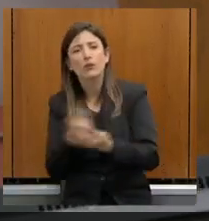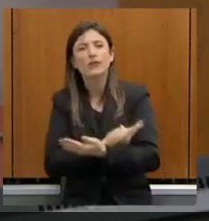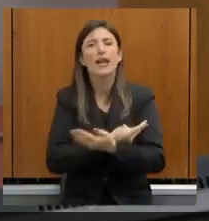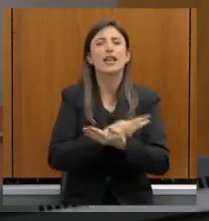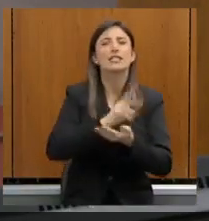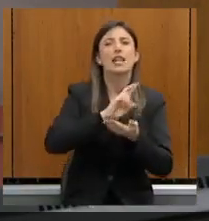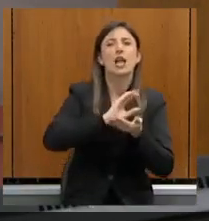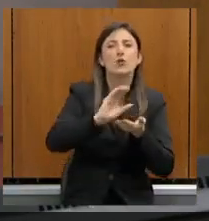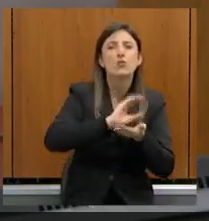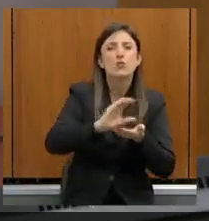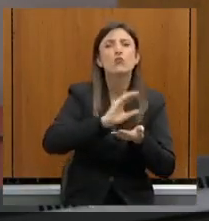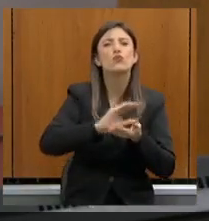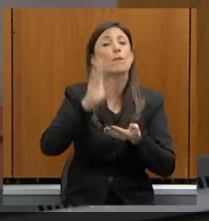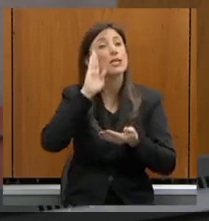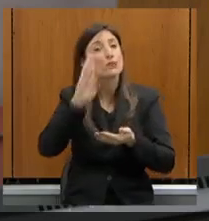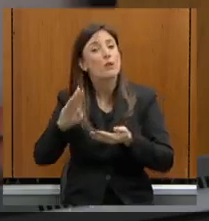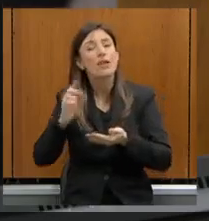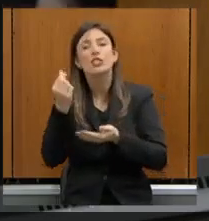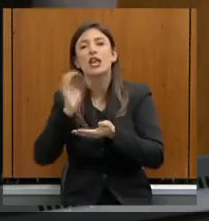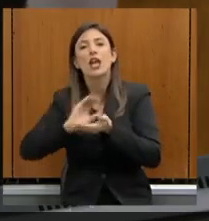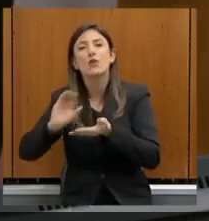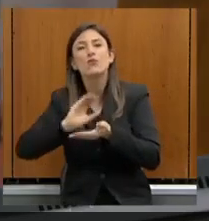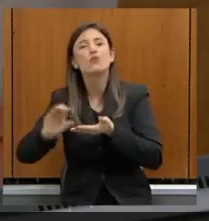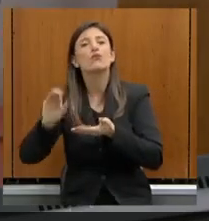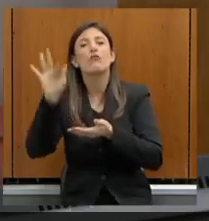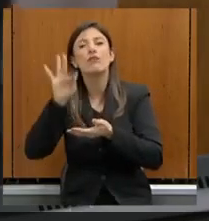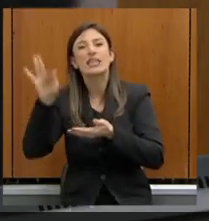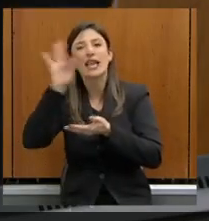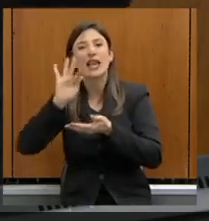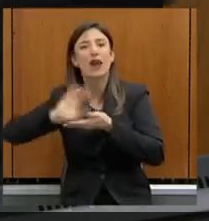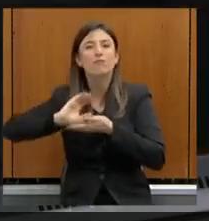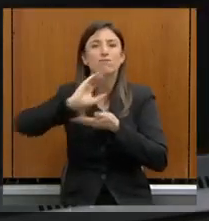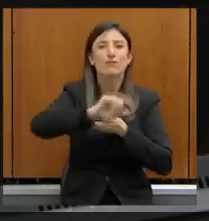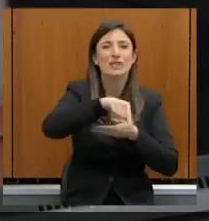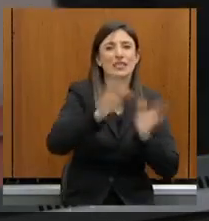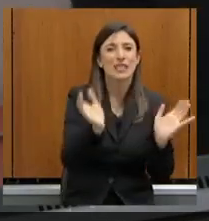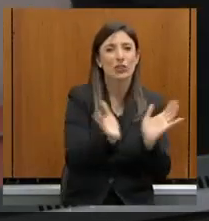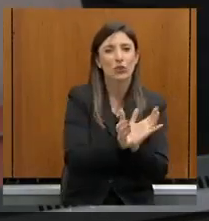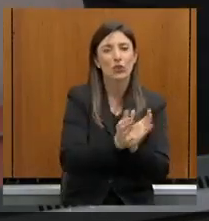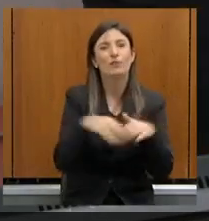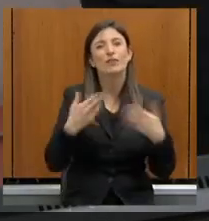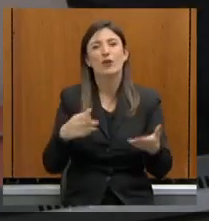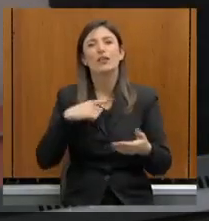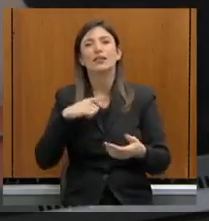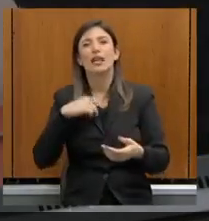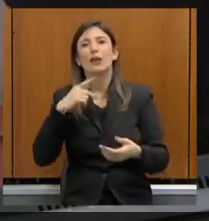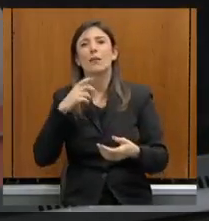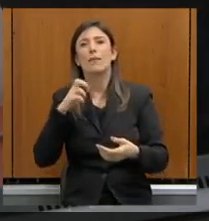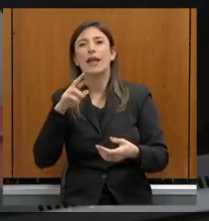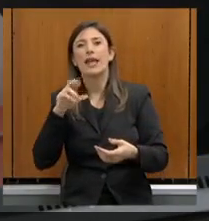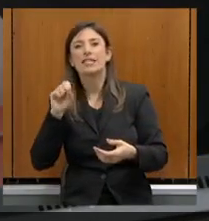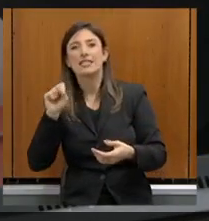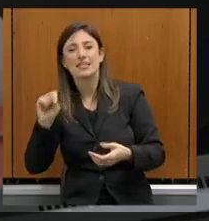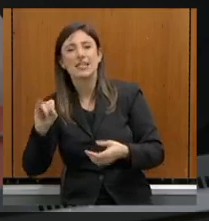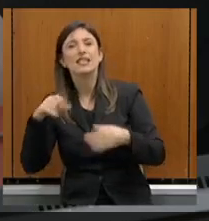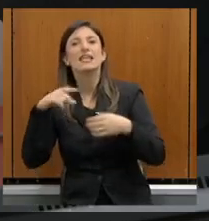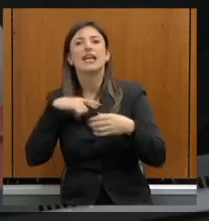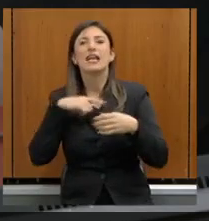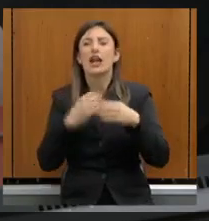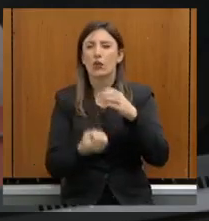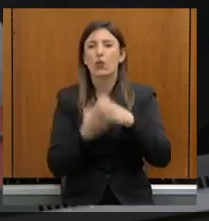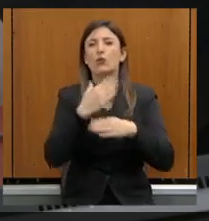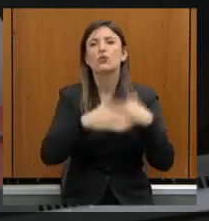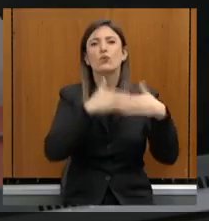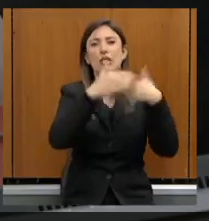recursos federais para o setor. Então, temos o PERS sendo construído com o BDMG,